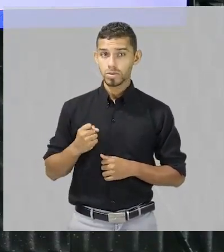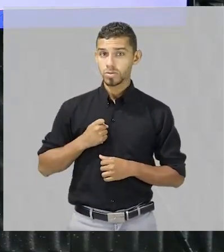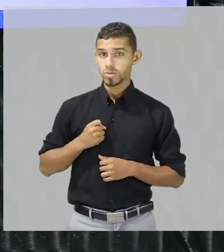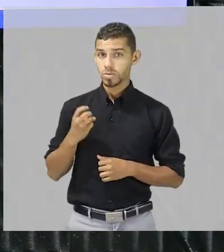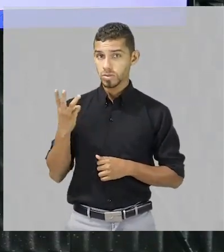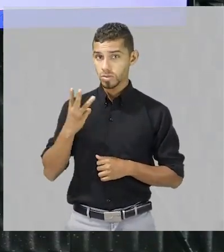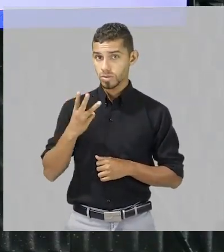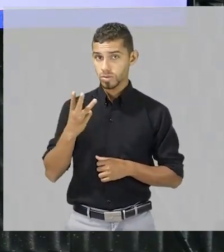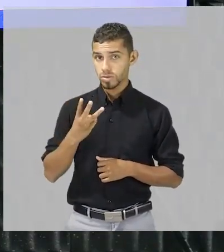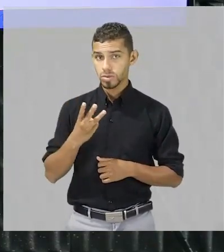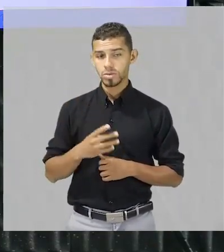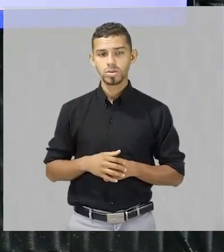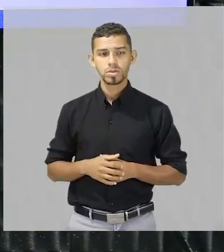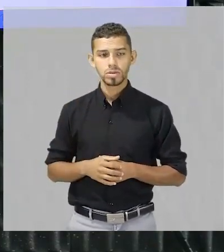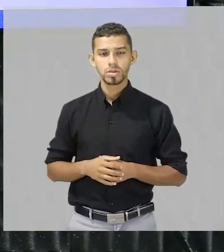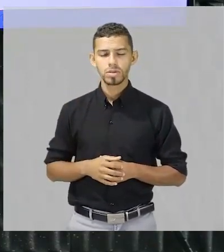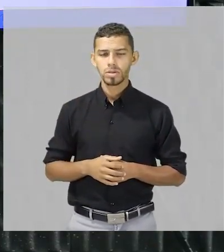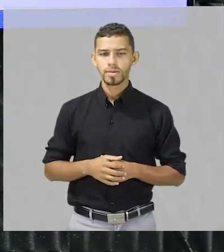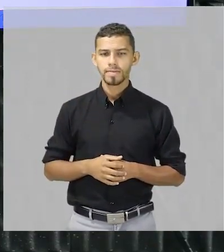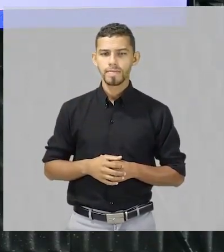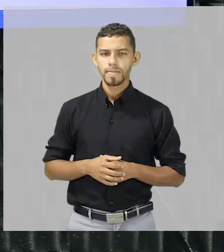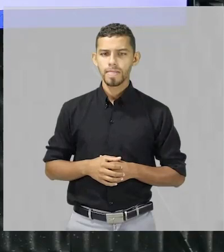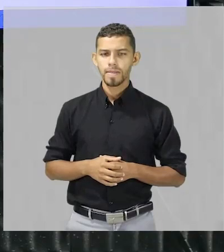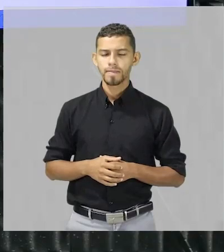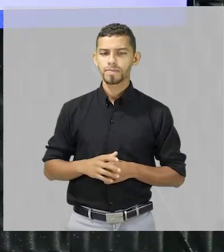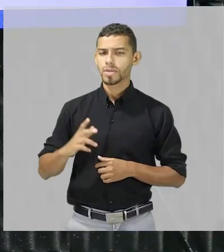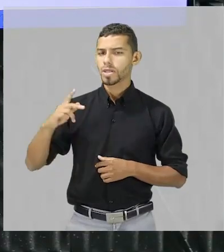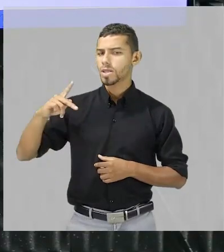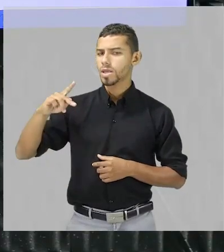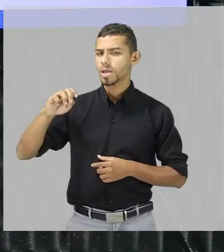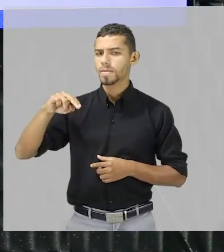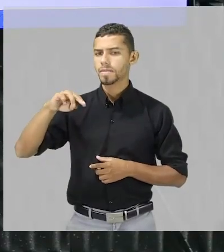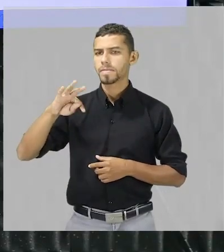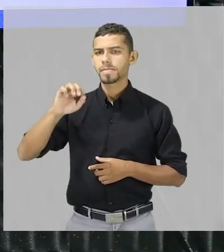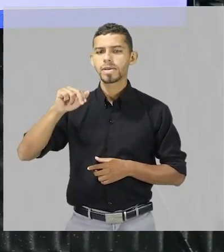3, olha só. A pentano